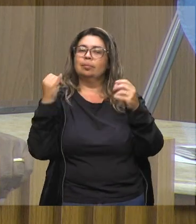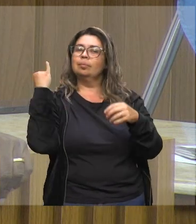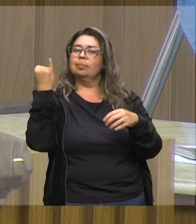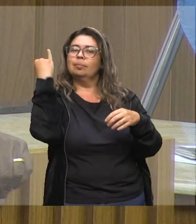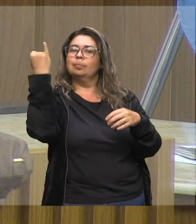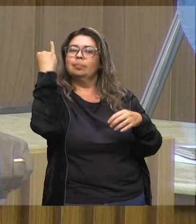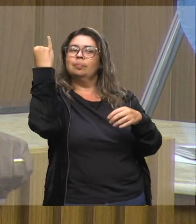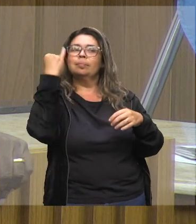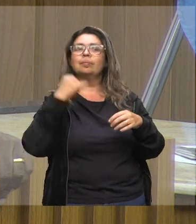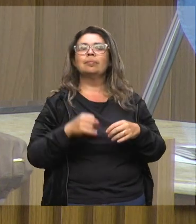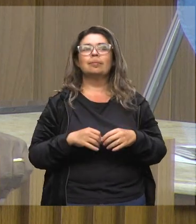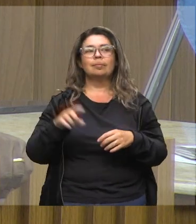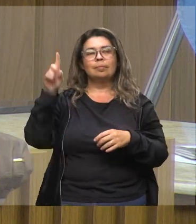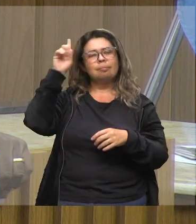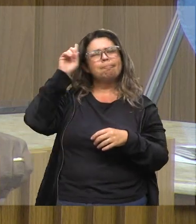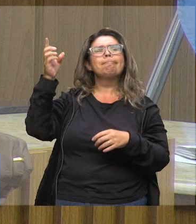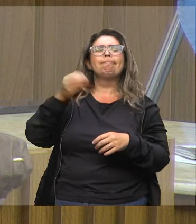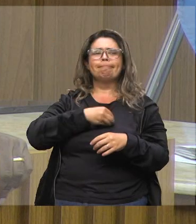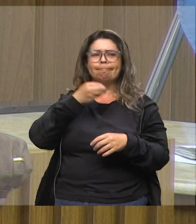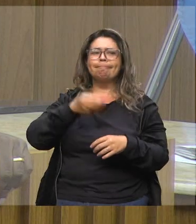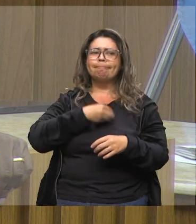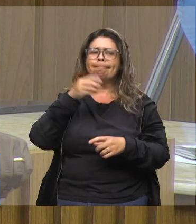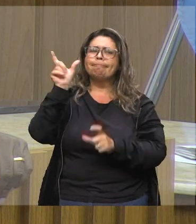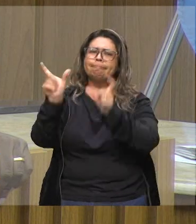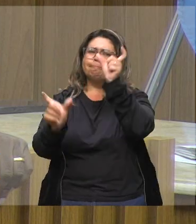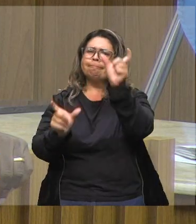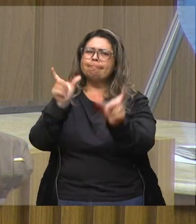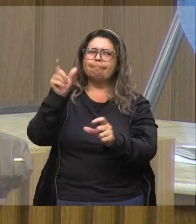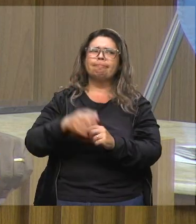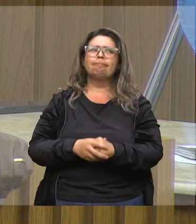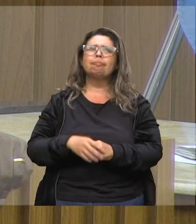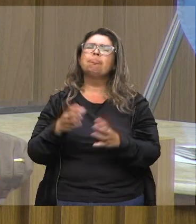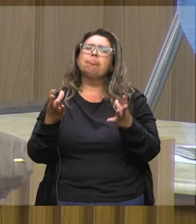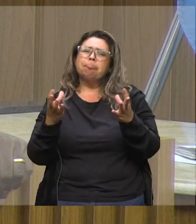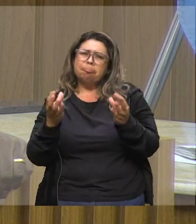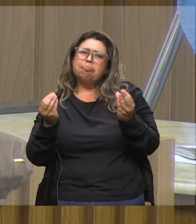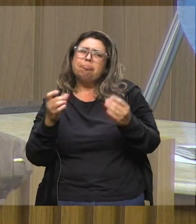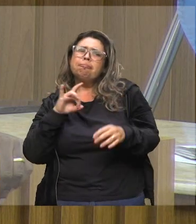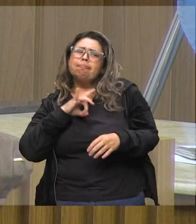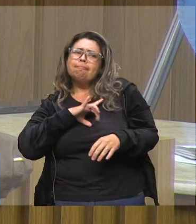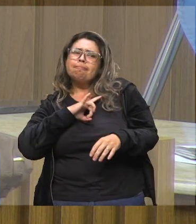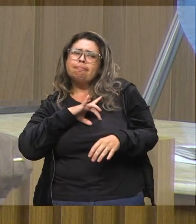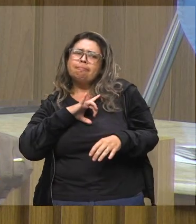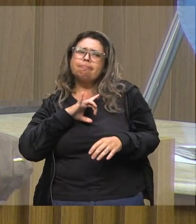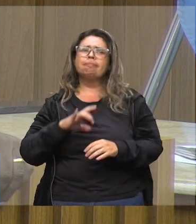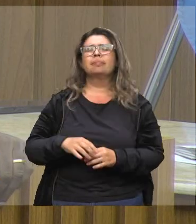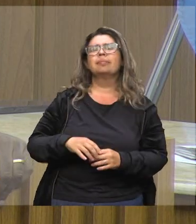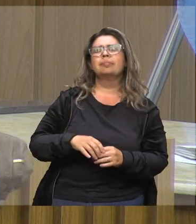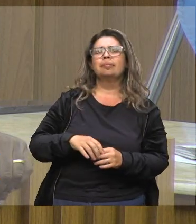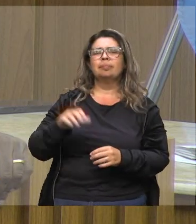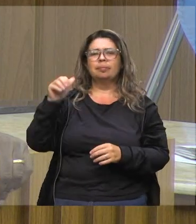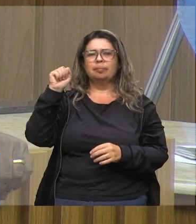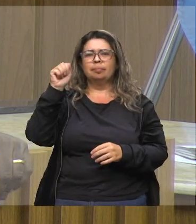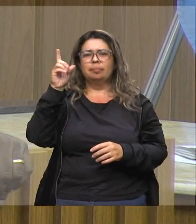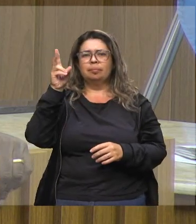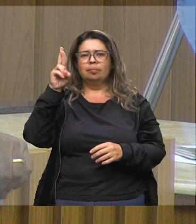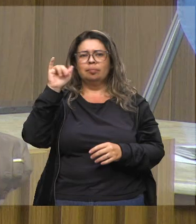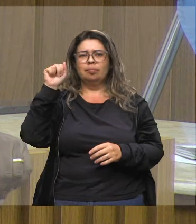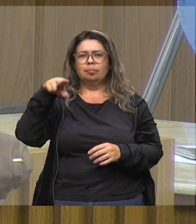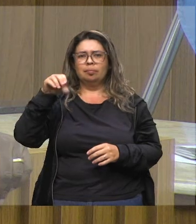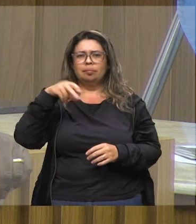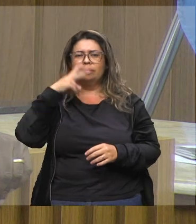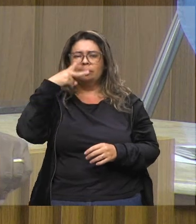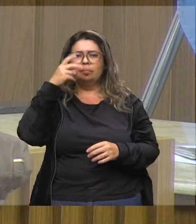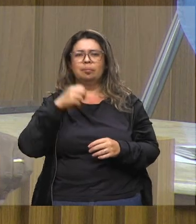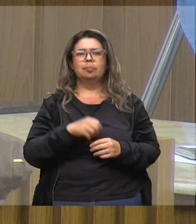importante. Os dias que estamos vivendo, as pessoas estão bastante inseguras. Né? O Adriano também expôs também as câmeras